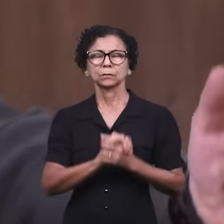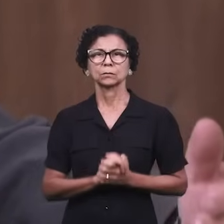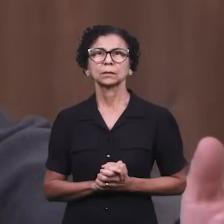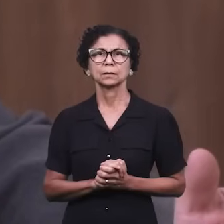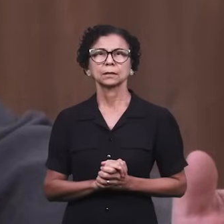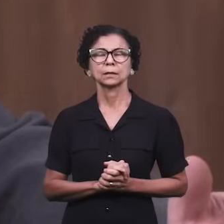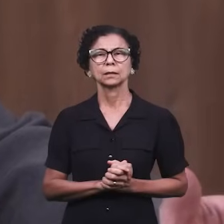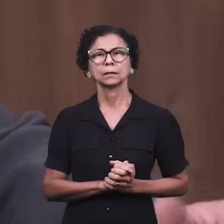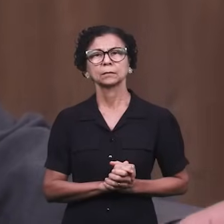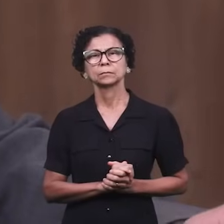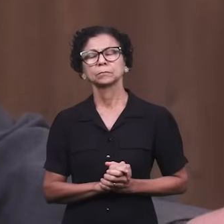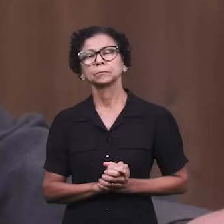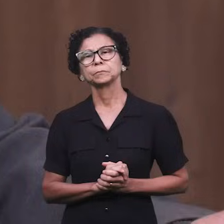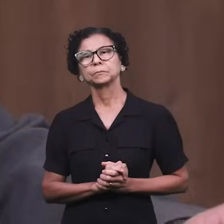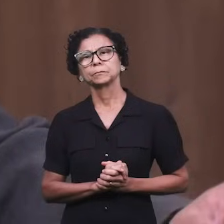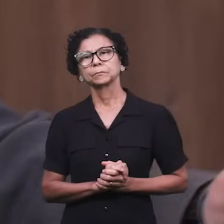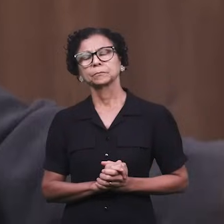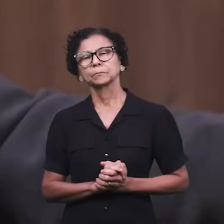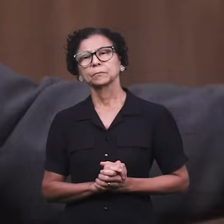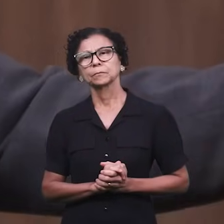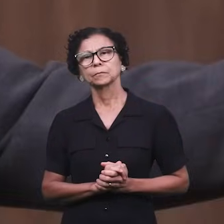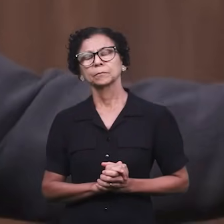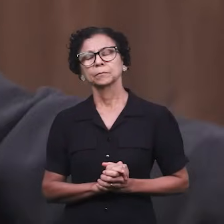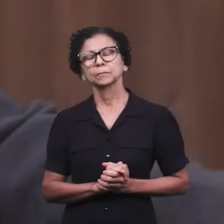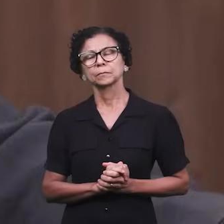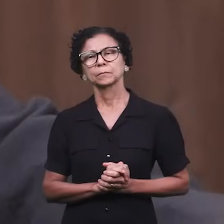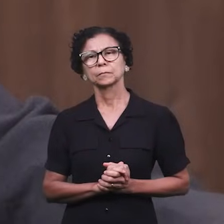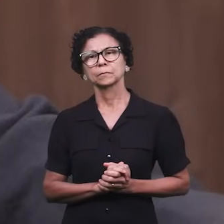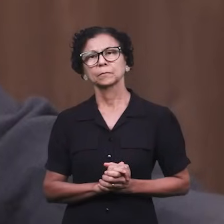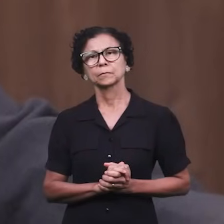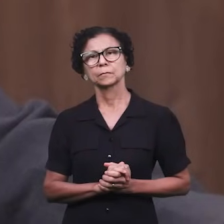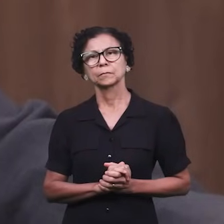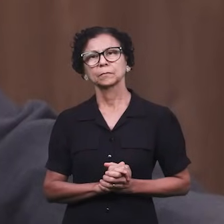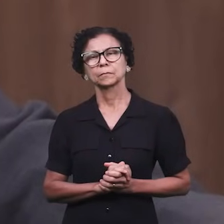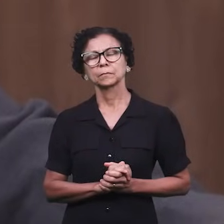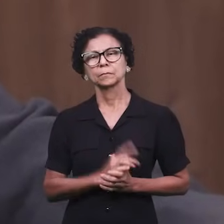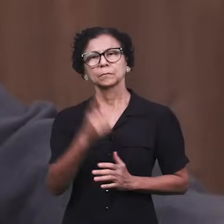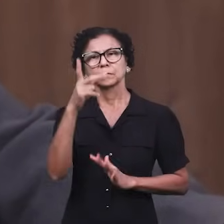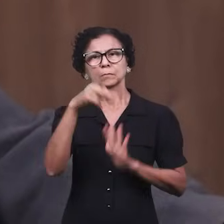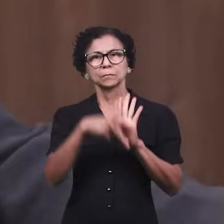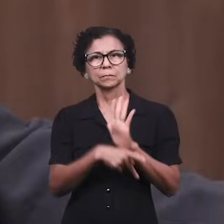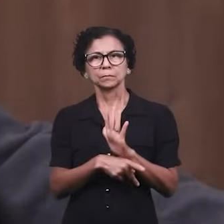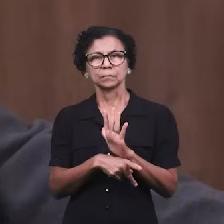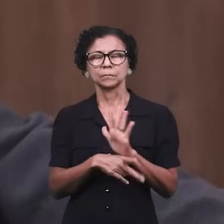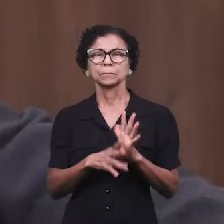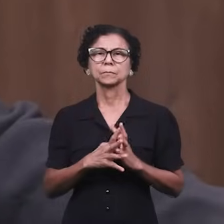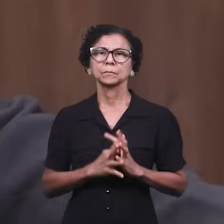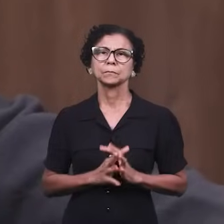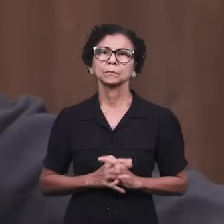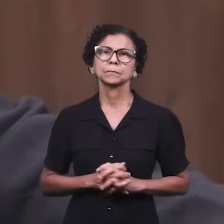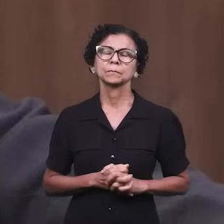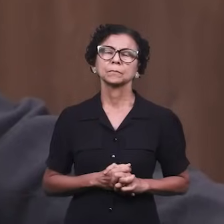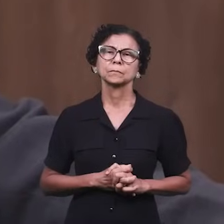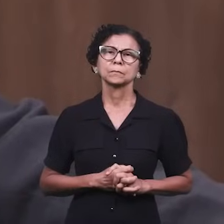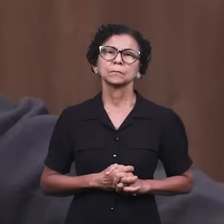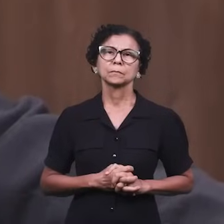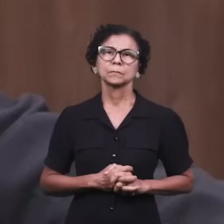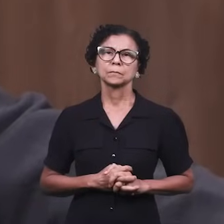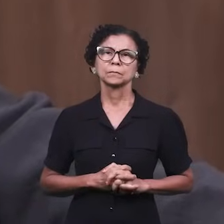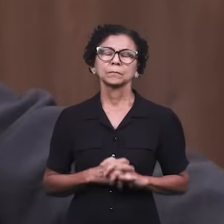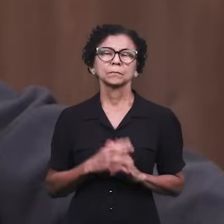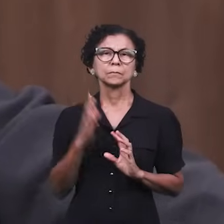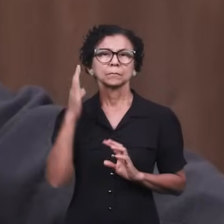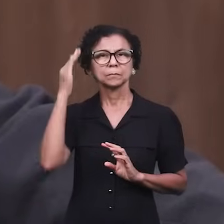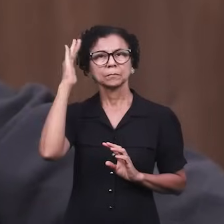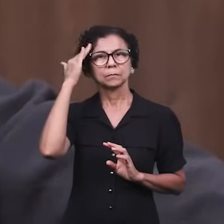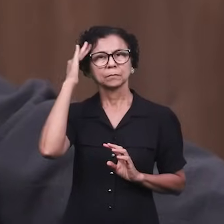trazer tudo para um plano só. Então eu vou mostrar aqui no slide um experimento que nós vamos fazer para nós entendermos que